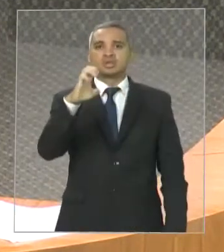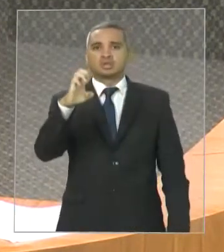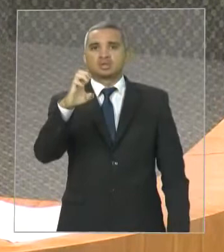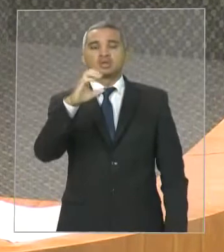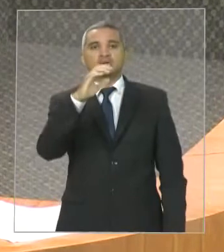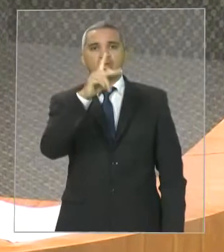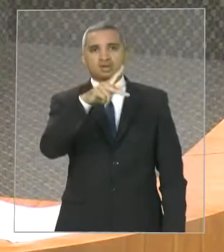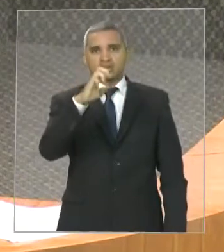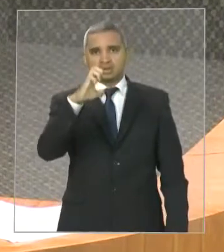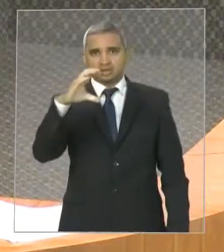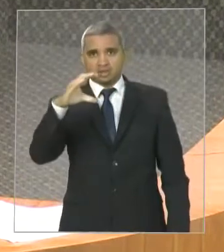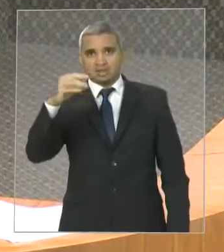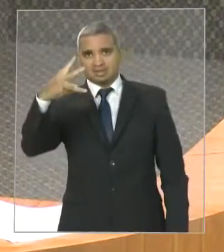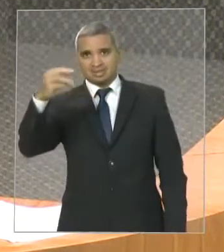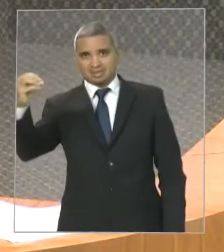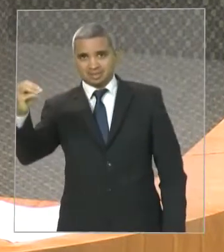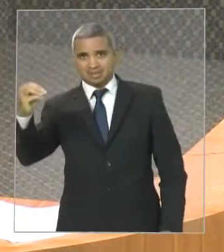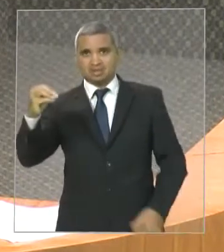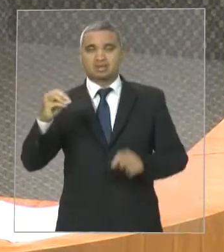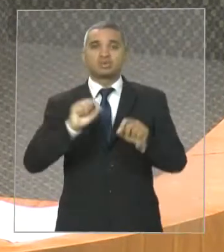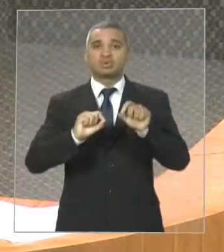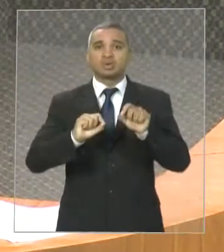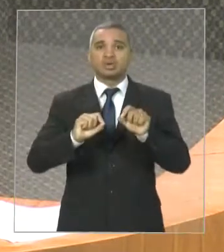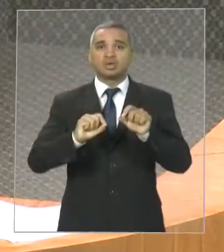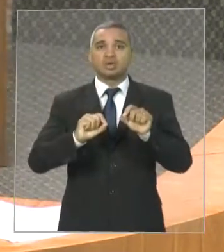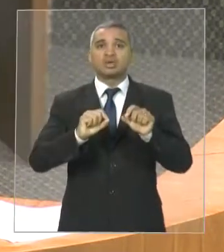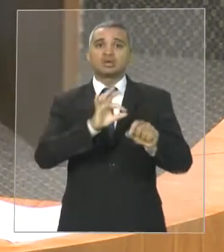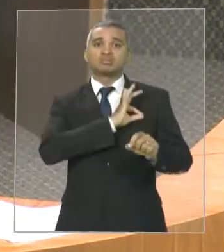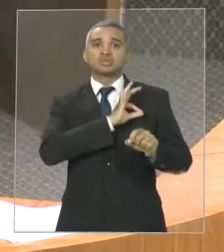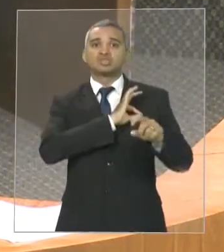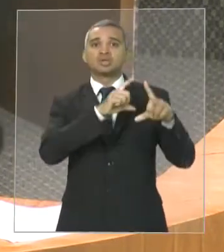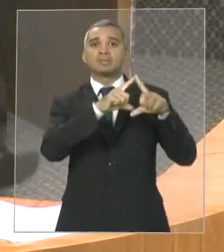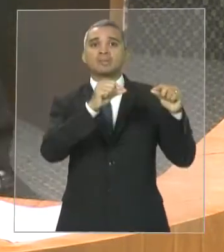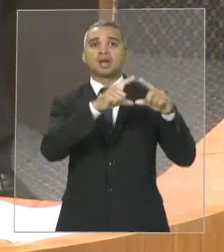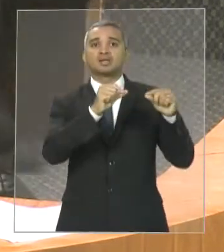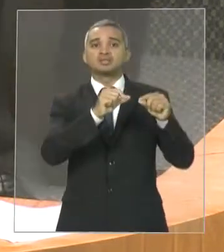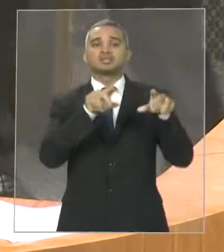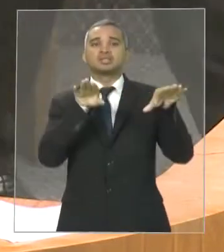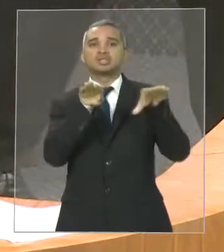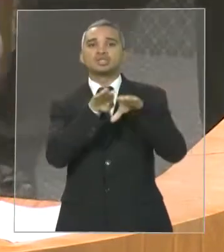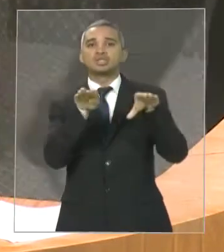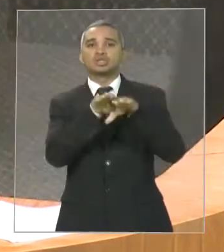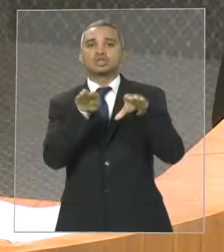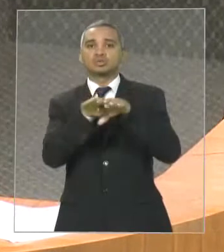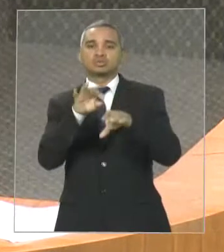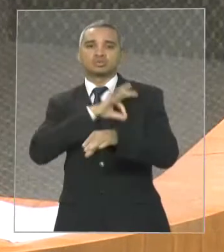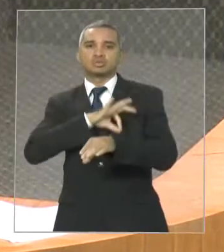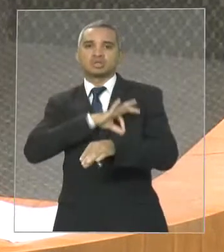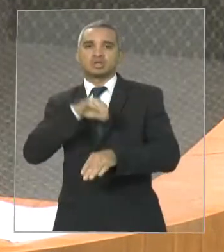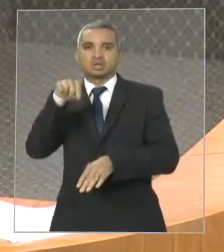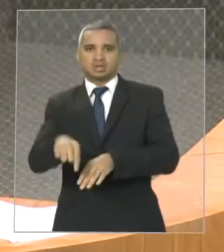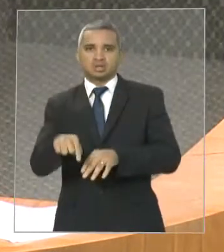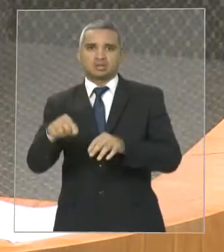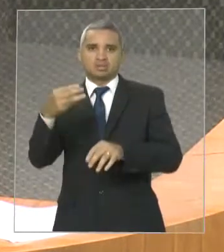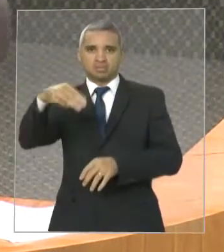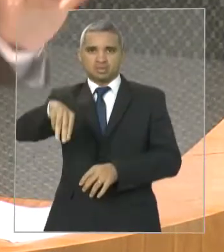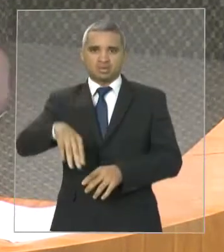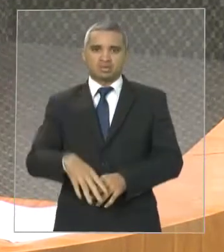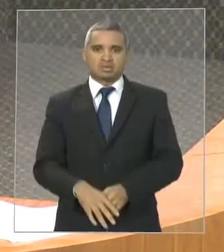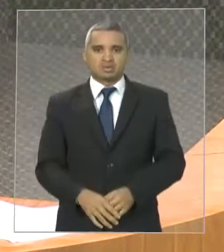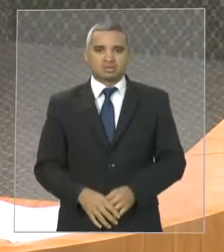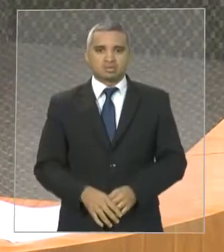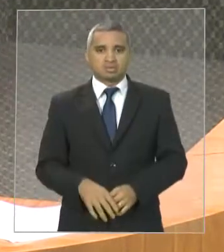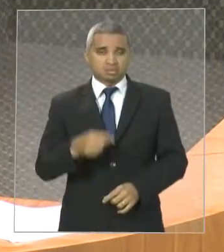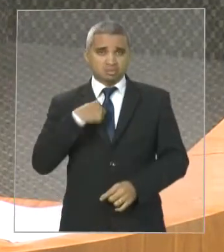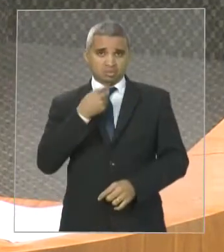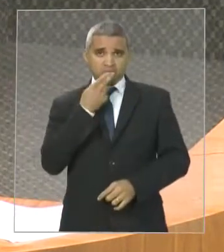igualar, equiparar o salário dos policiais militares do Maranhão com o do Distrito Federal, com a Polícia Militar do